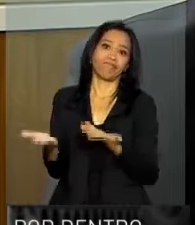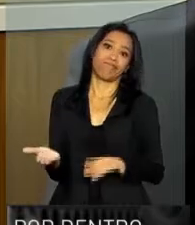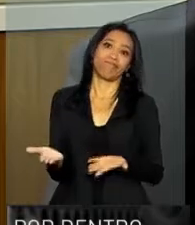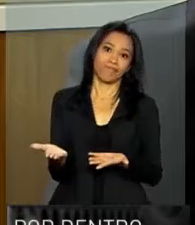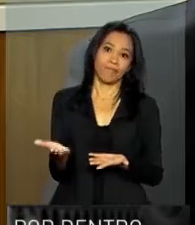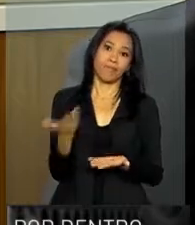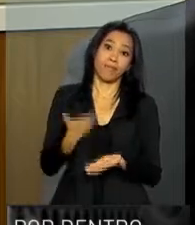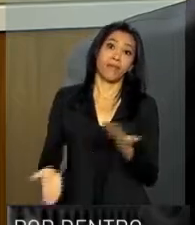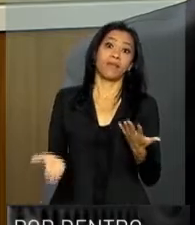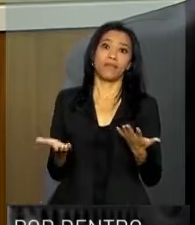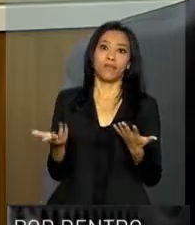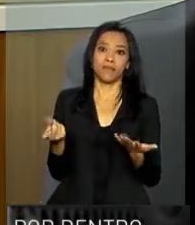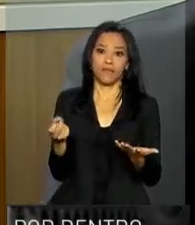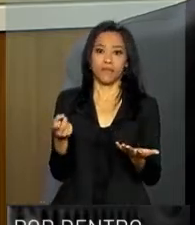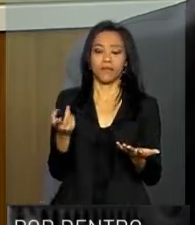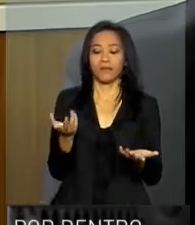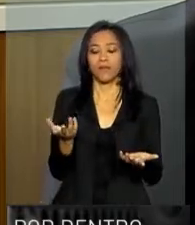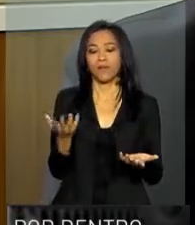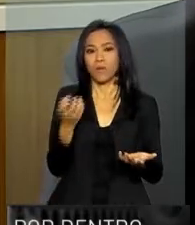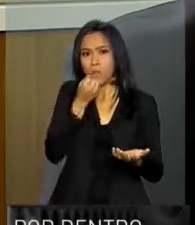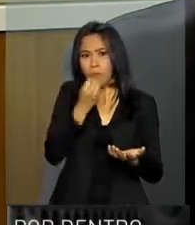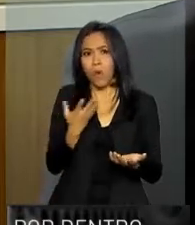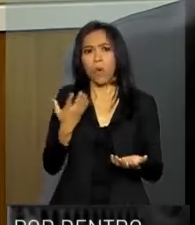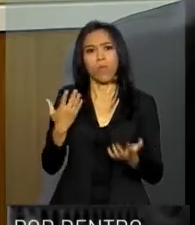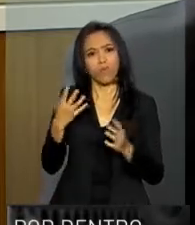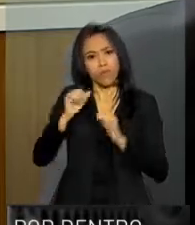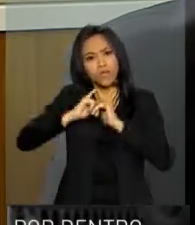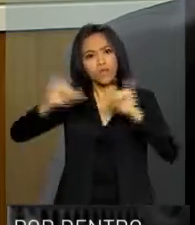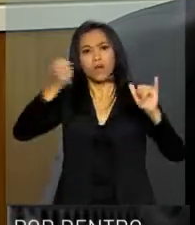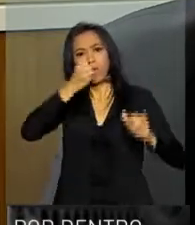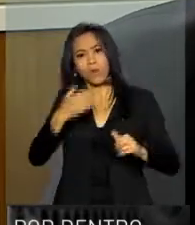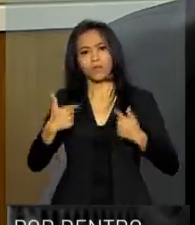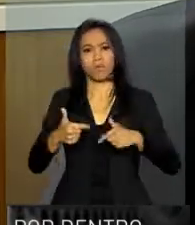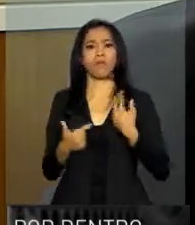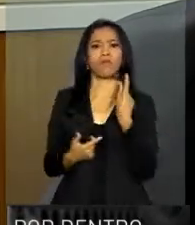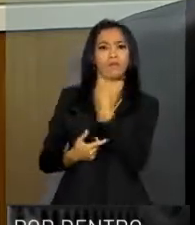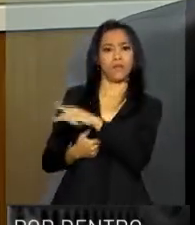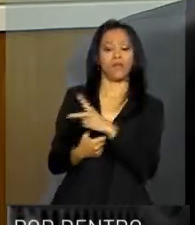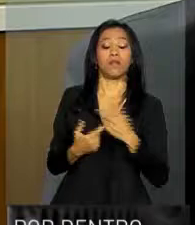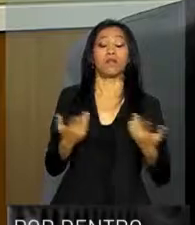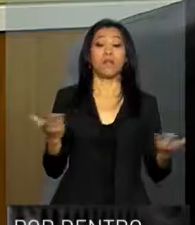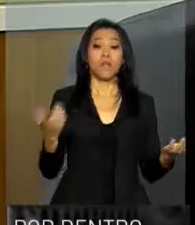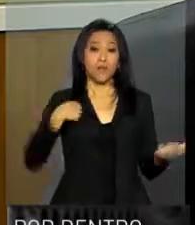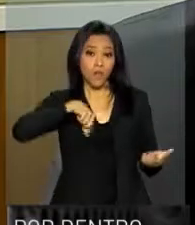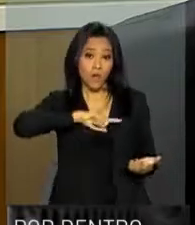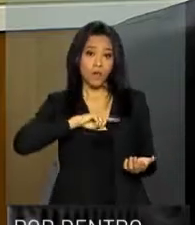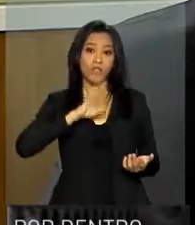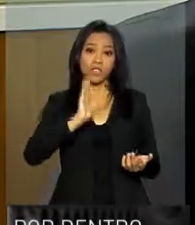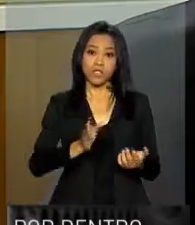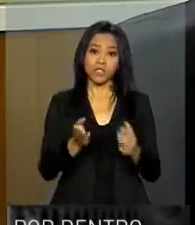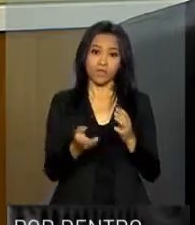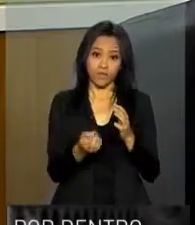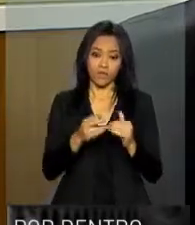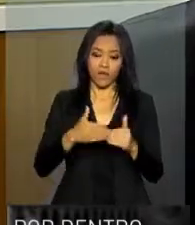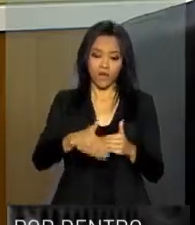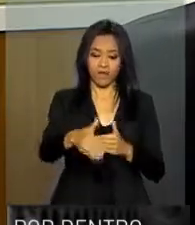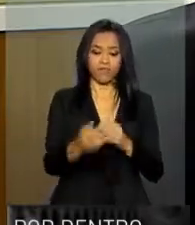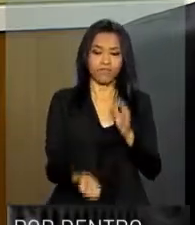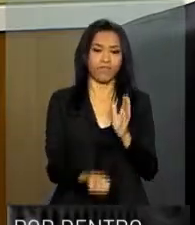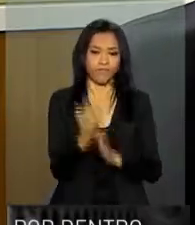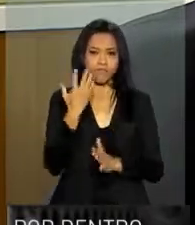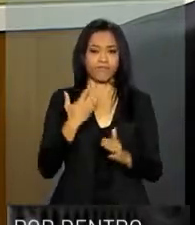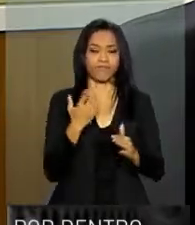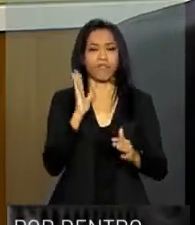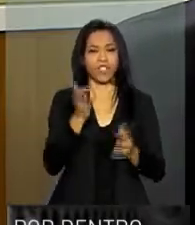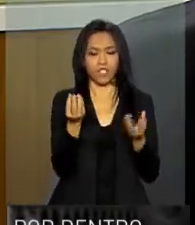sobre essas mudanças lá eu vou aproveitar aqui para dizer que nós estamos lançando e já está em operação já está disponível